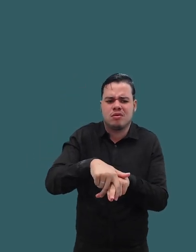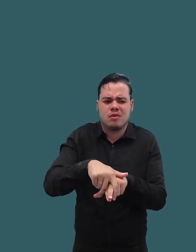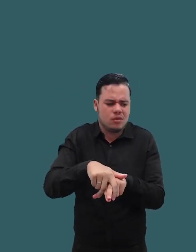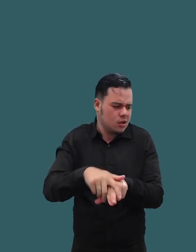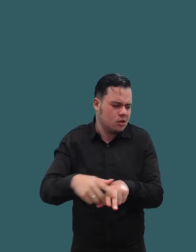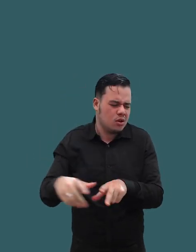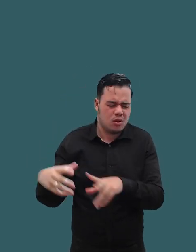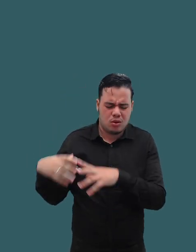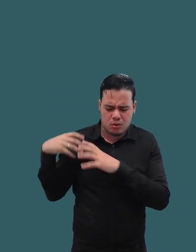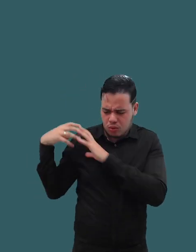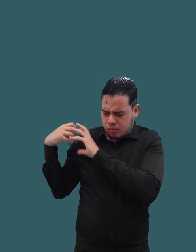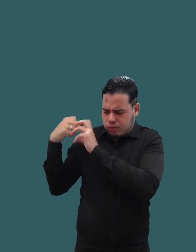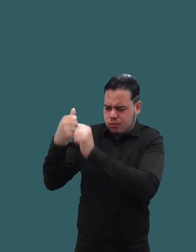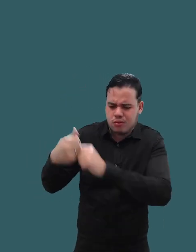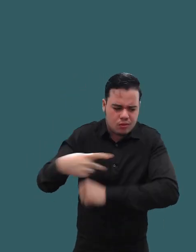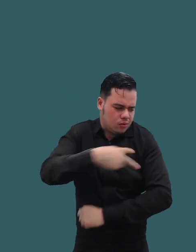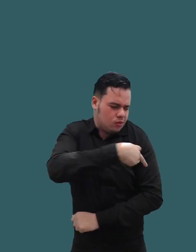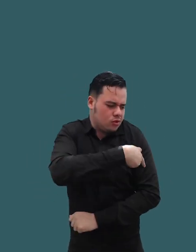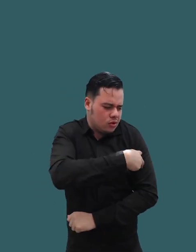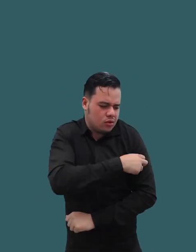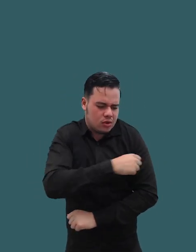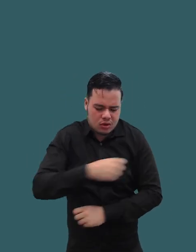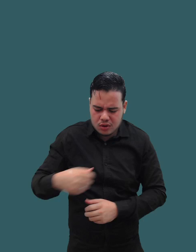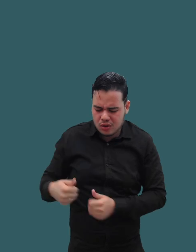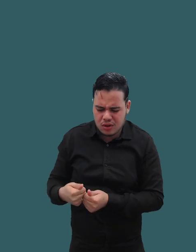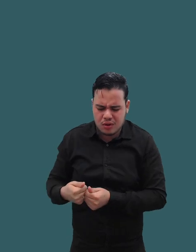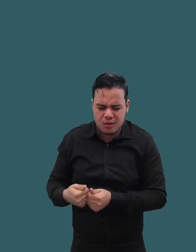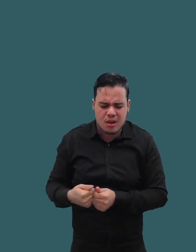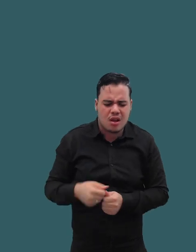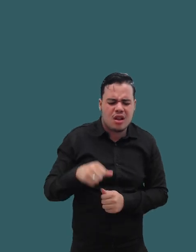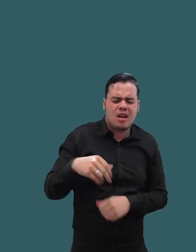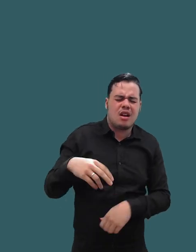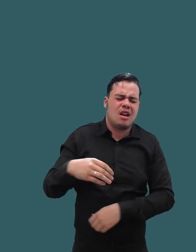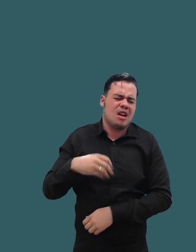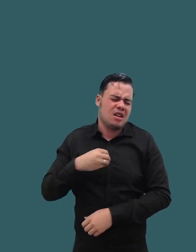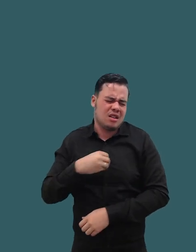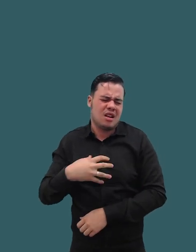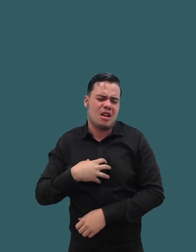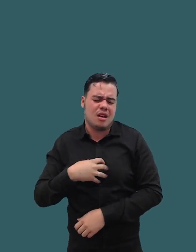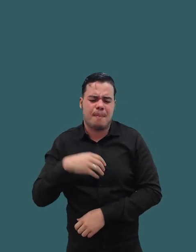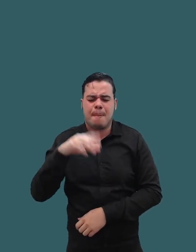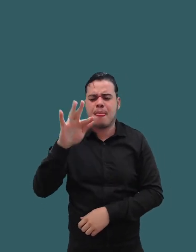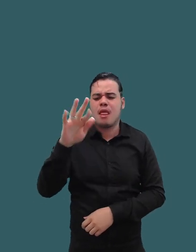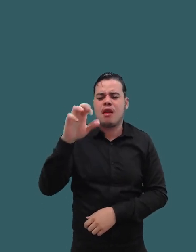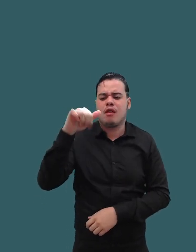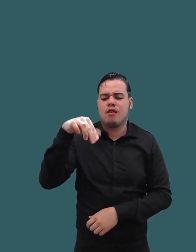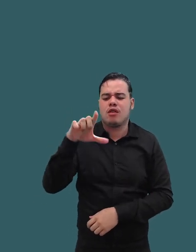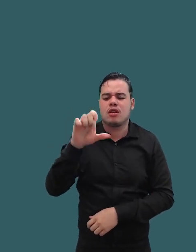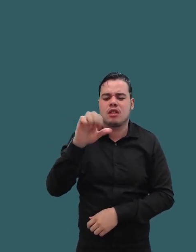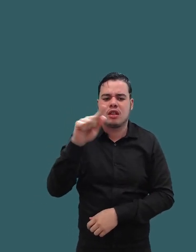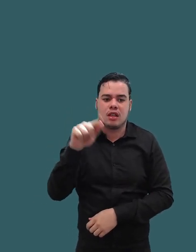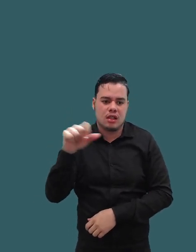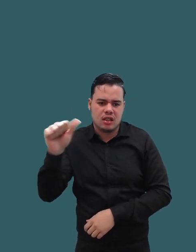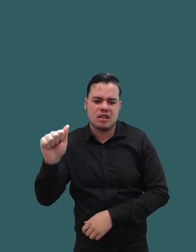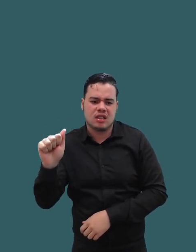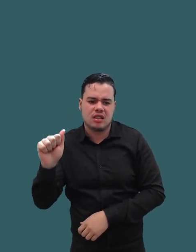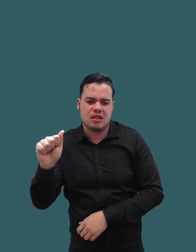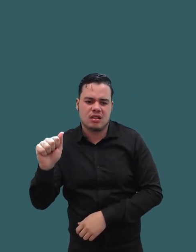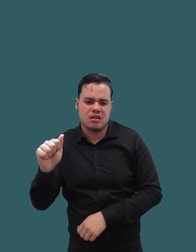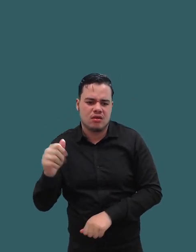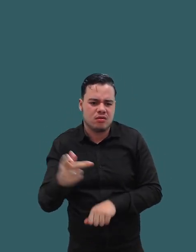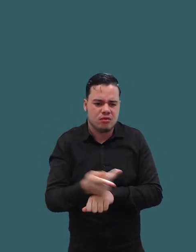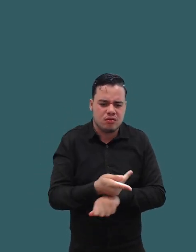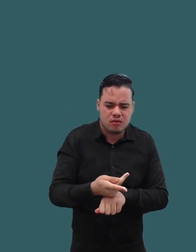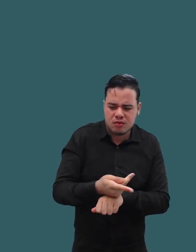vacina percorrendo os bairros de periferia da cidade de Fortaleza para vacinar o povo. E o ódio do governador